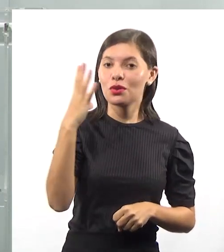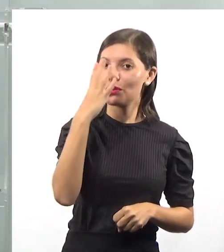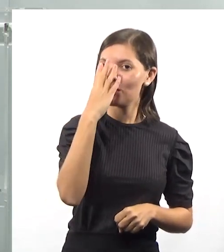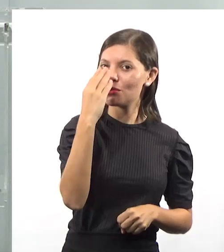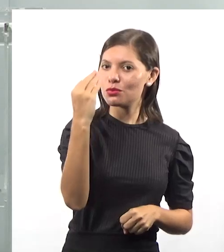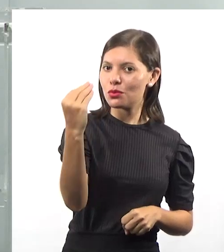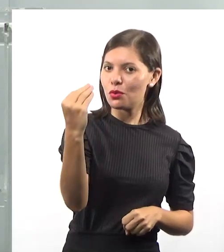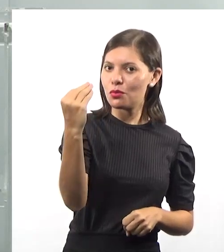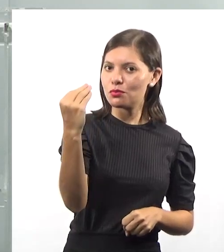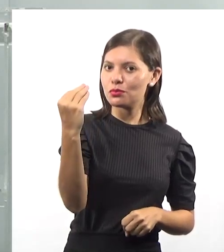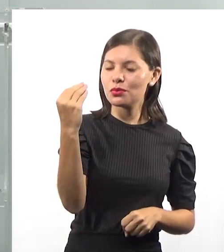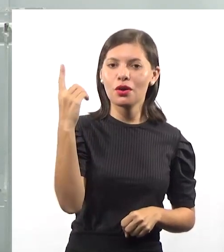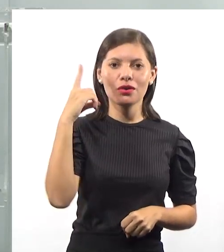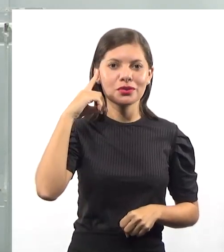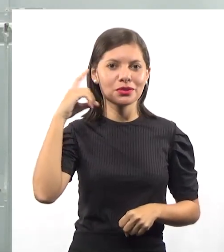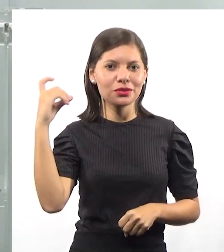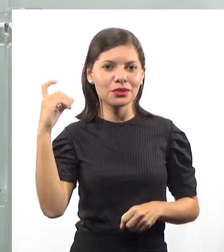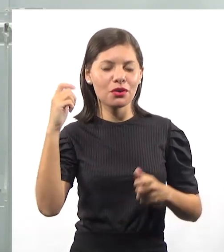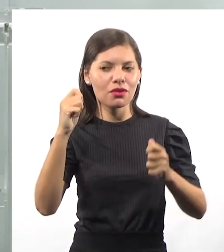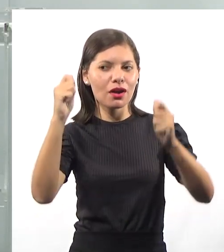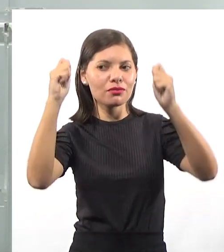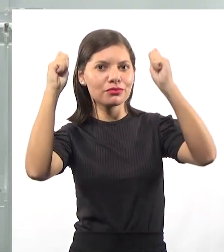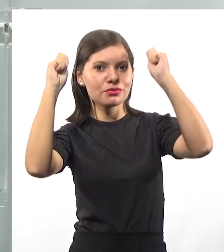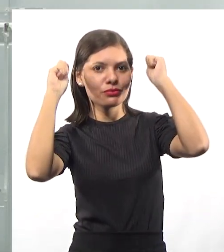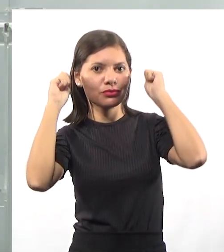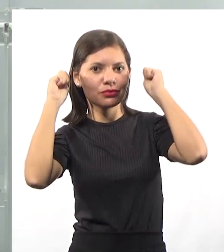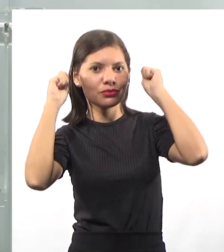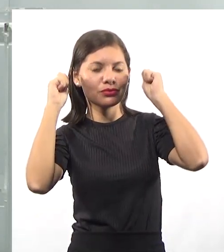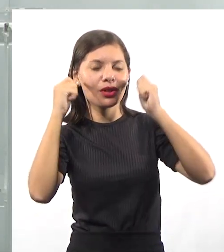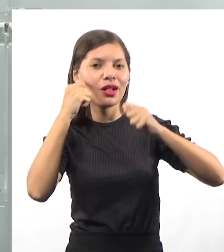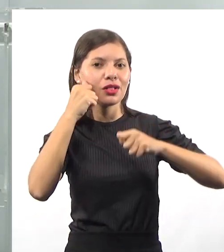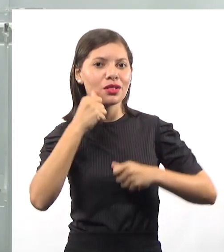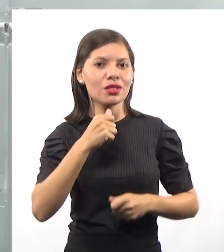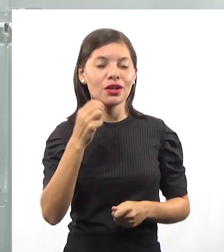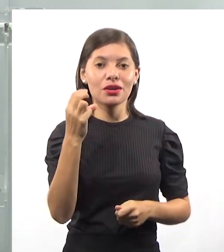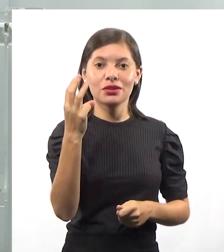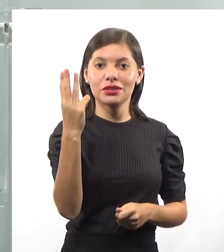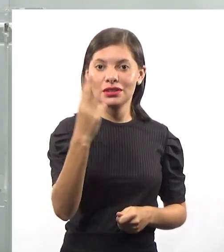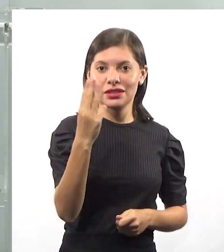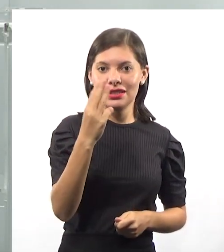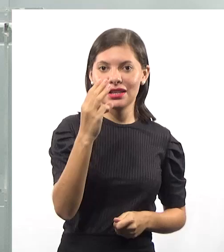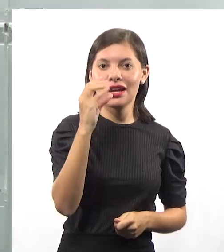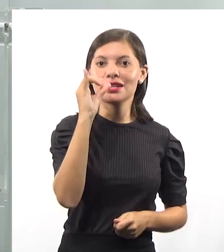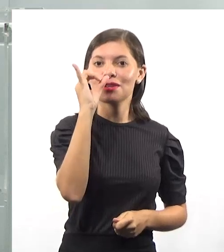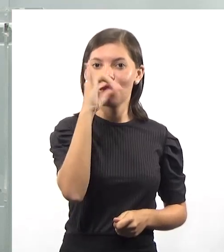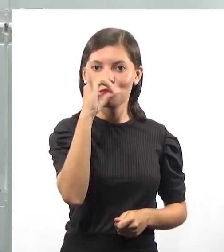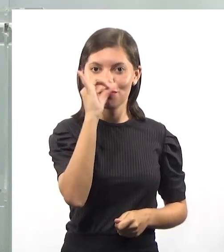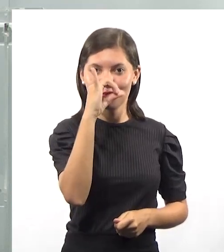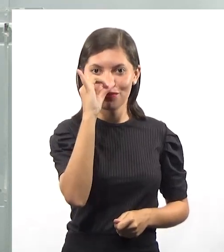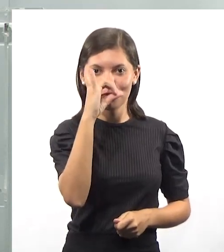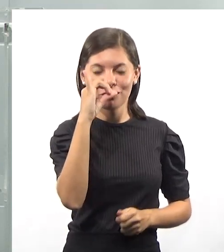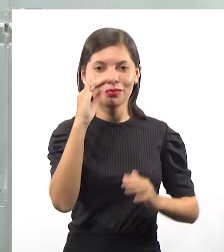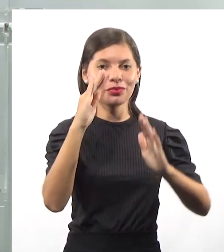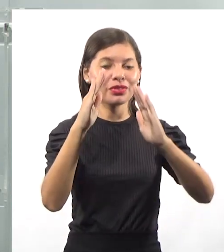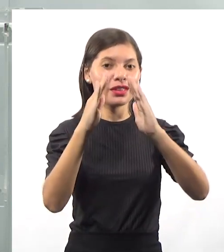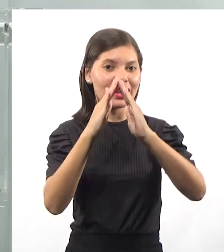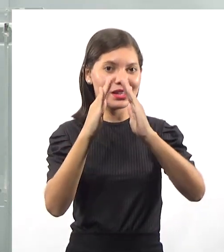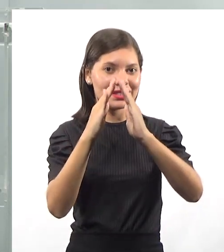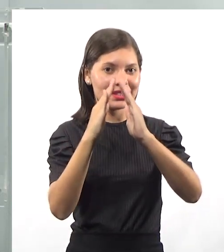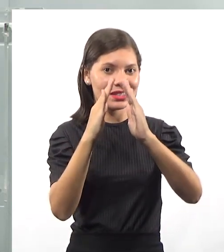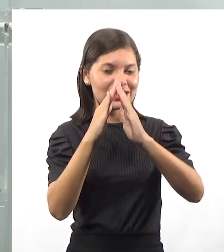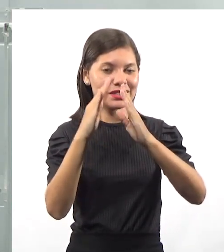do lobo, você pode fazer o som da Chapeuzinho, ou a dos Três Porquinhos, que você pode trabalhar as texturas das